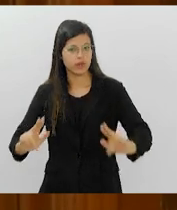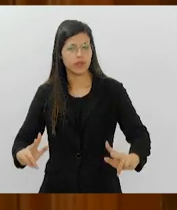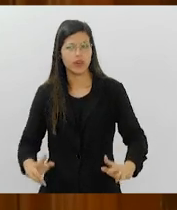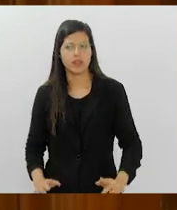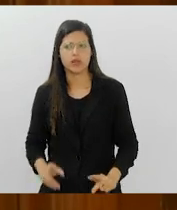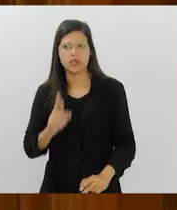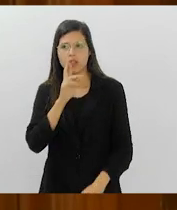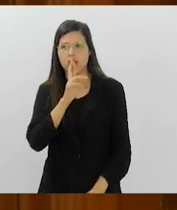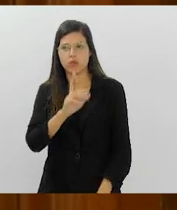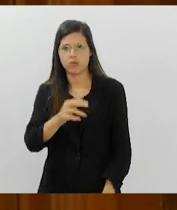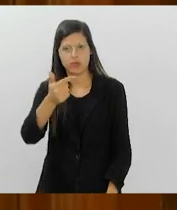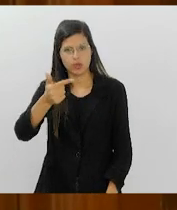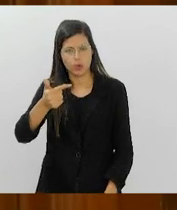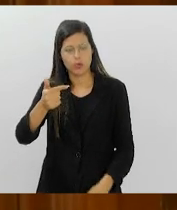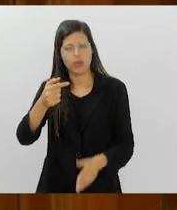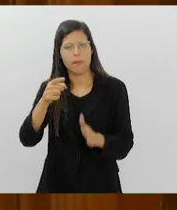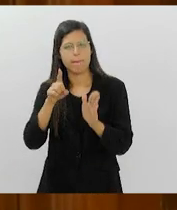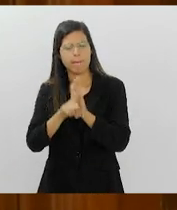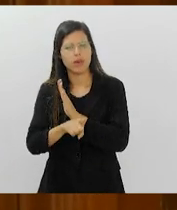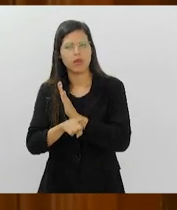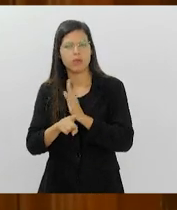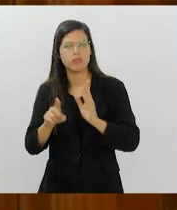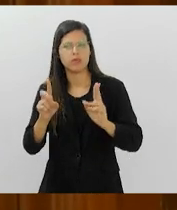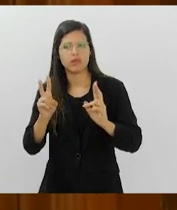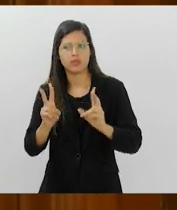sua segunda pergunta em relação